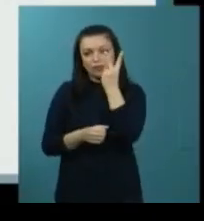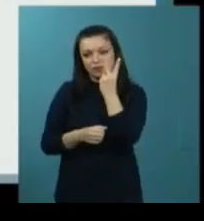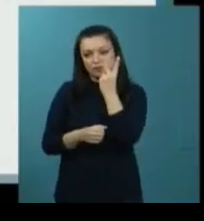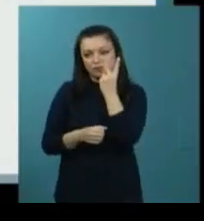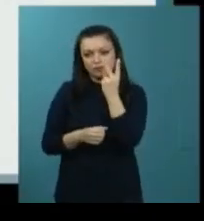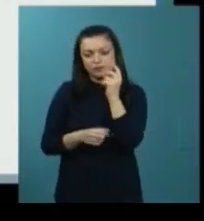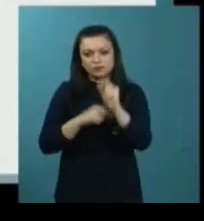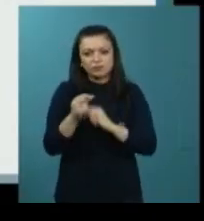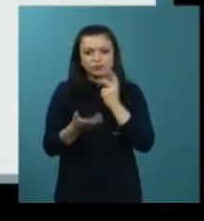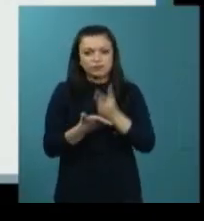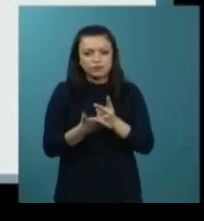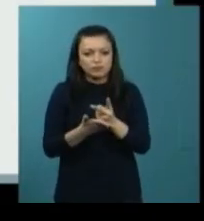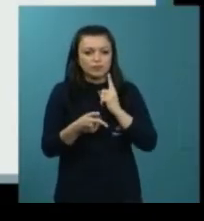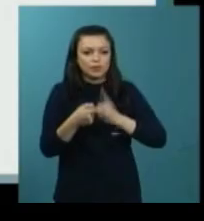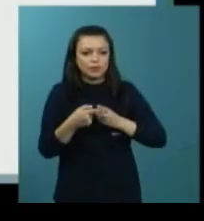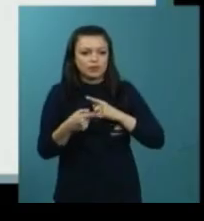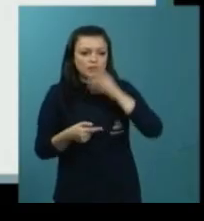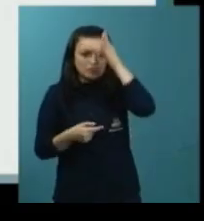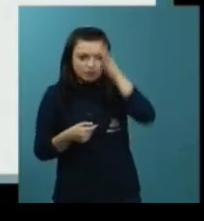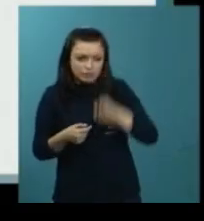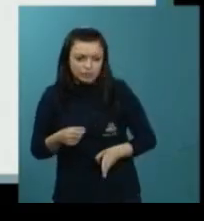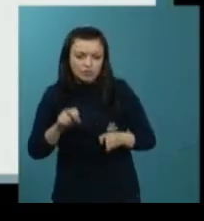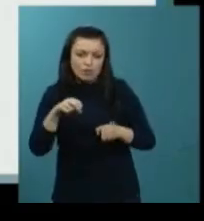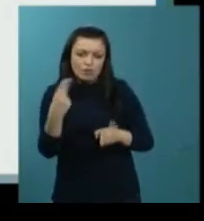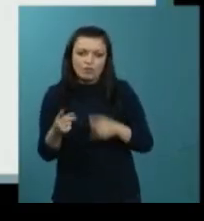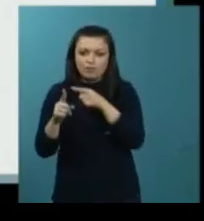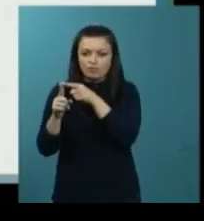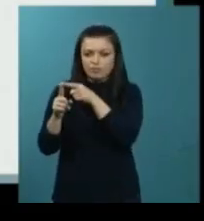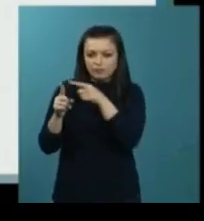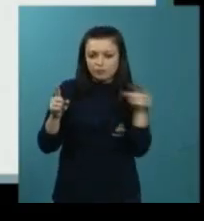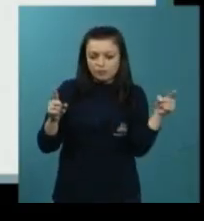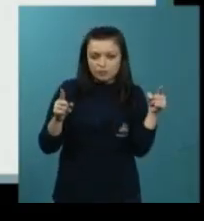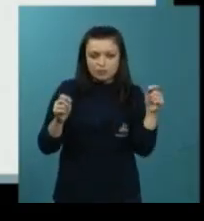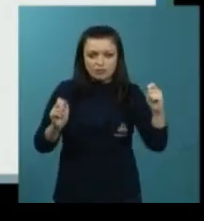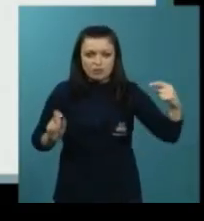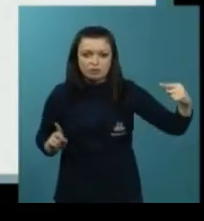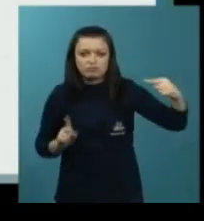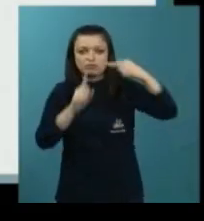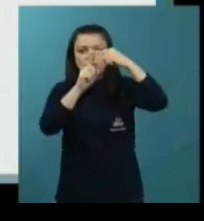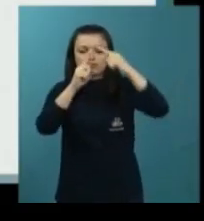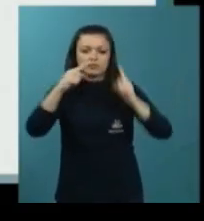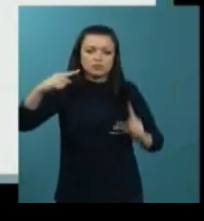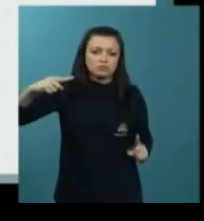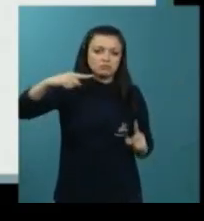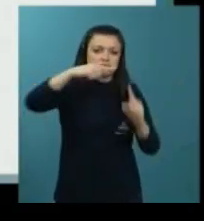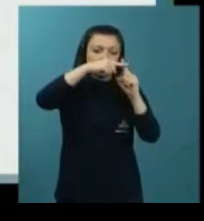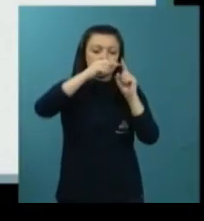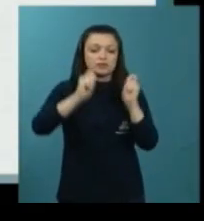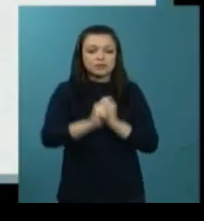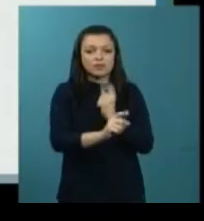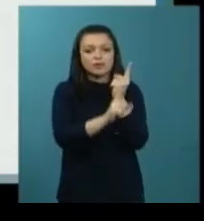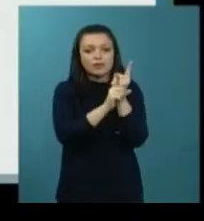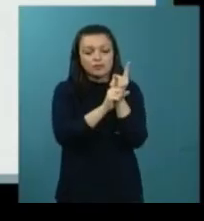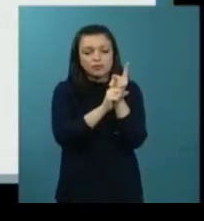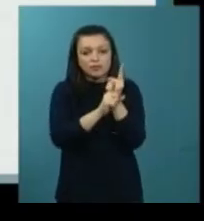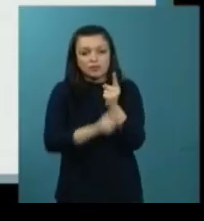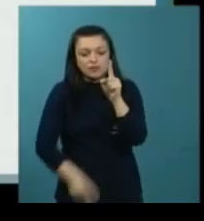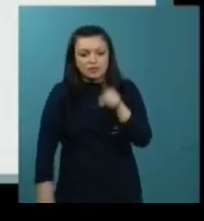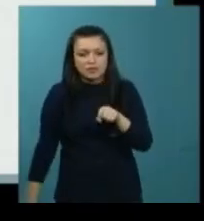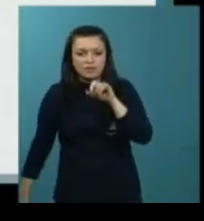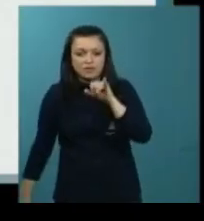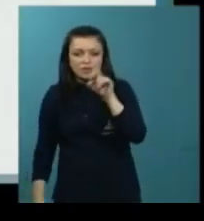eixo vertical, até encontrarmos os eixos,